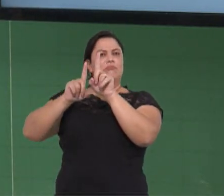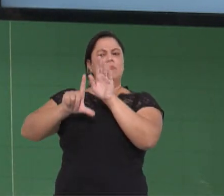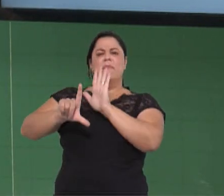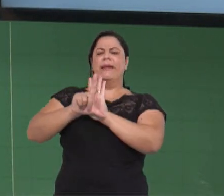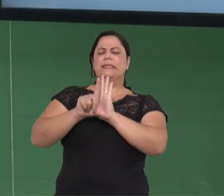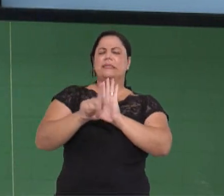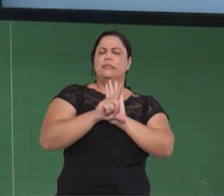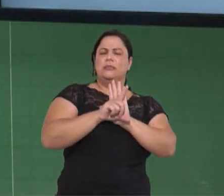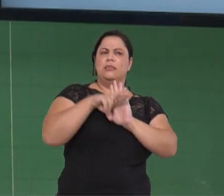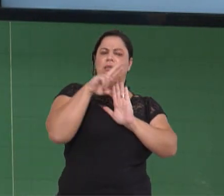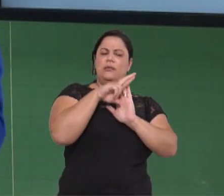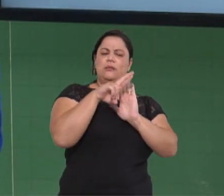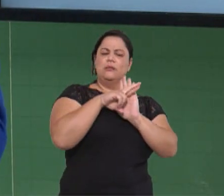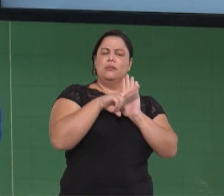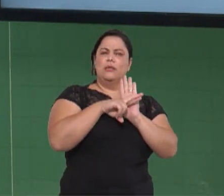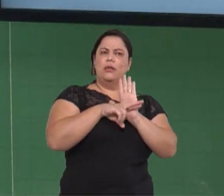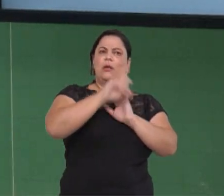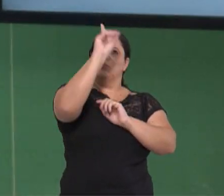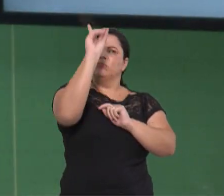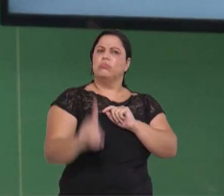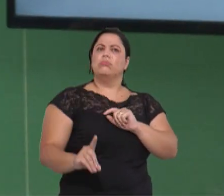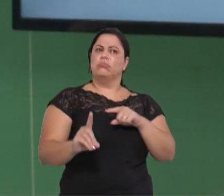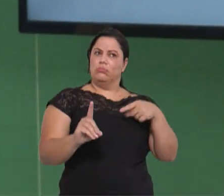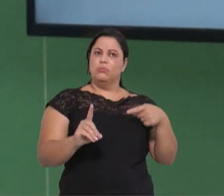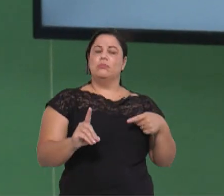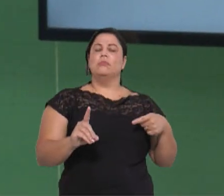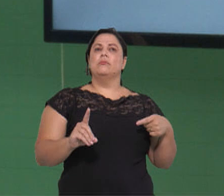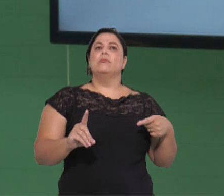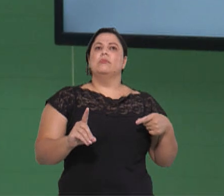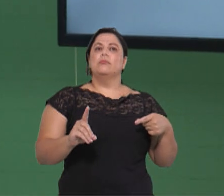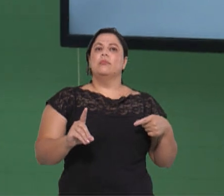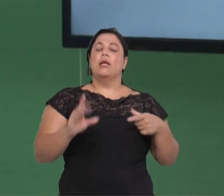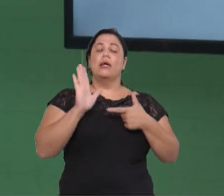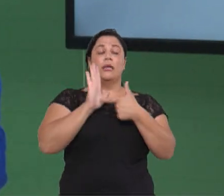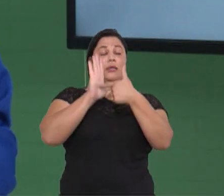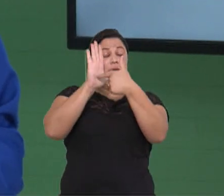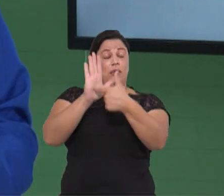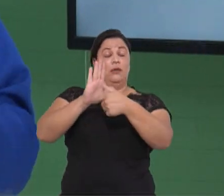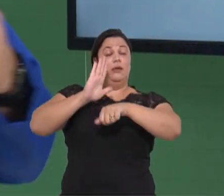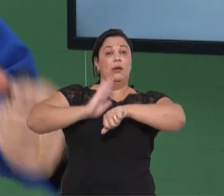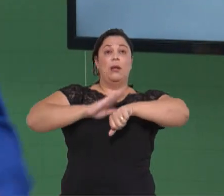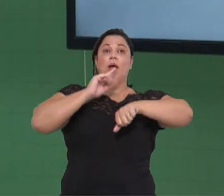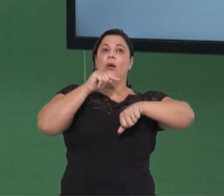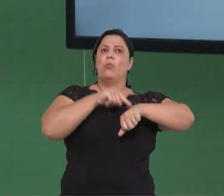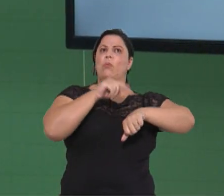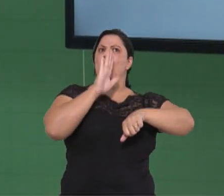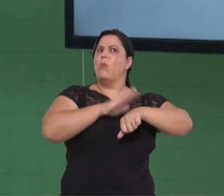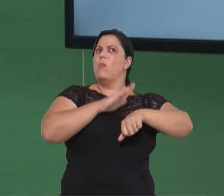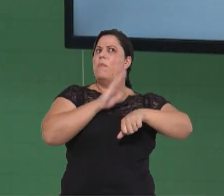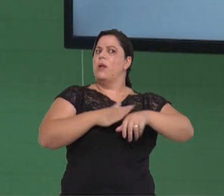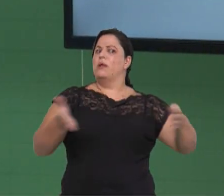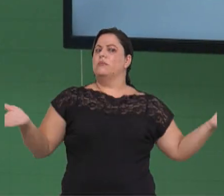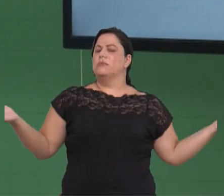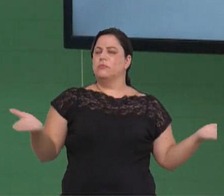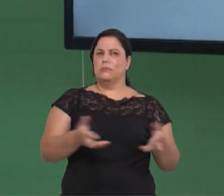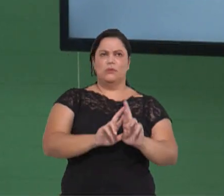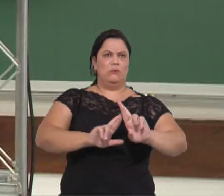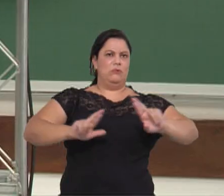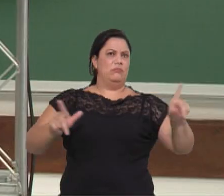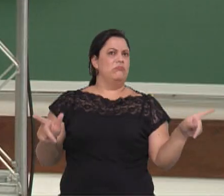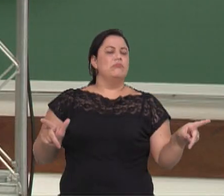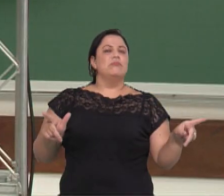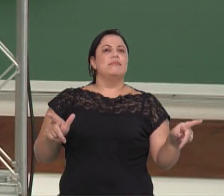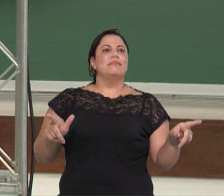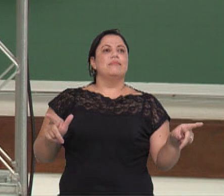regras, alguns direitos que mostrem que aquele momento agora é um momento diferente. Então, para isso,